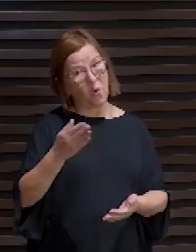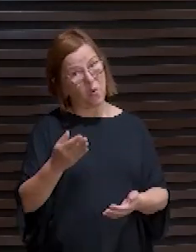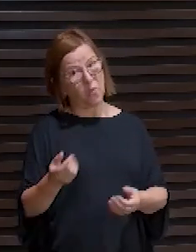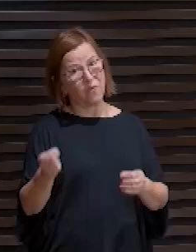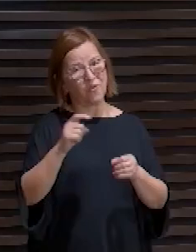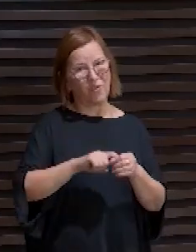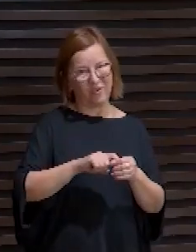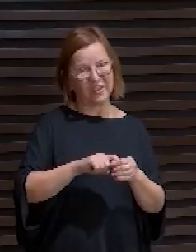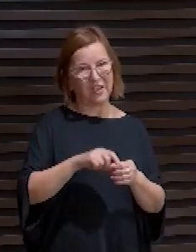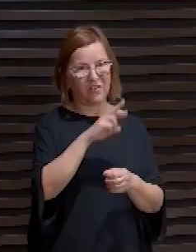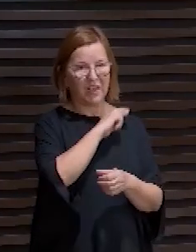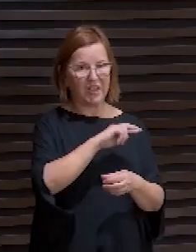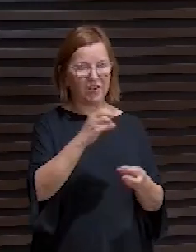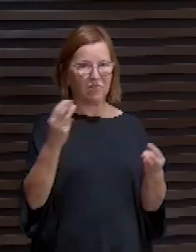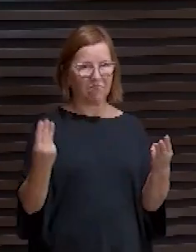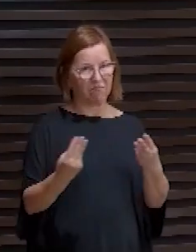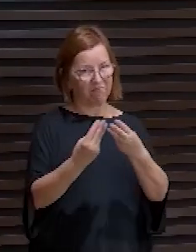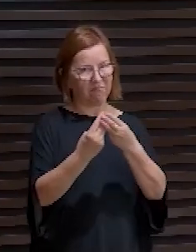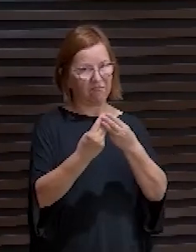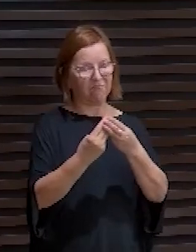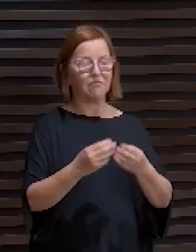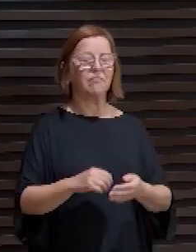práticas. Agora vamos pensar sobre nós.